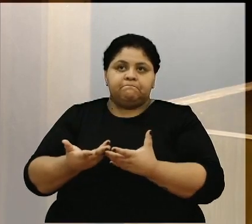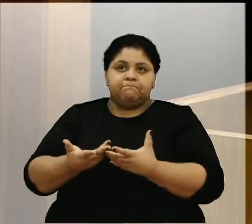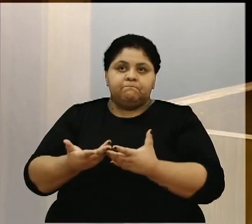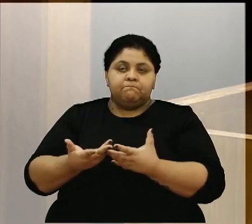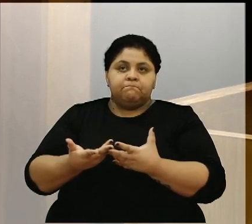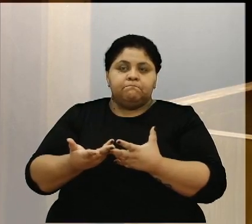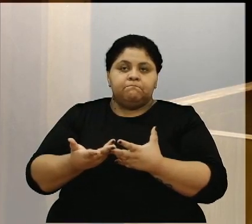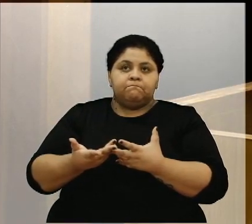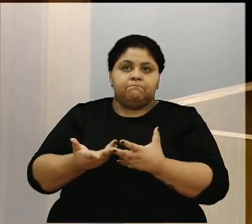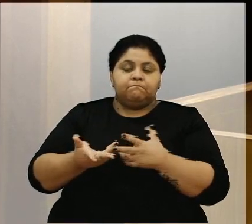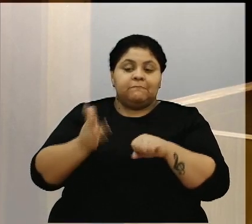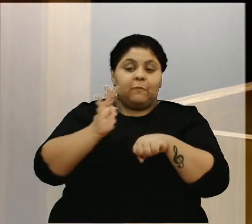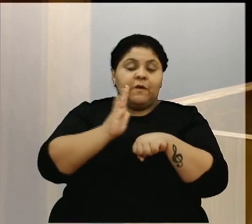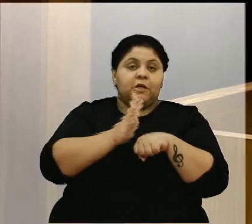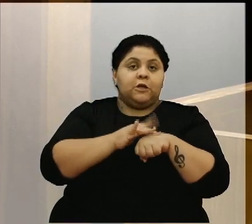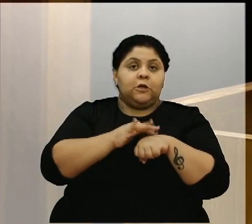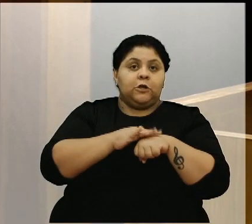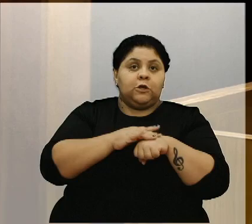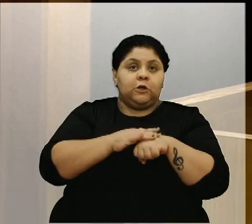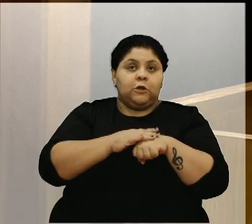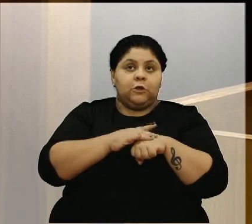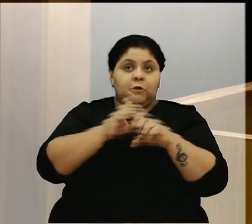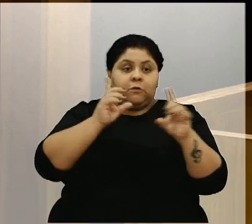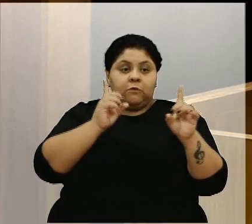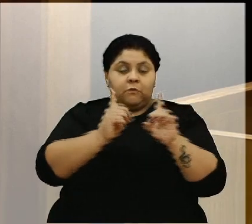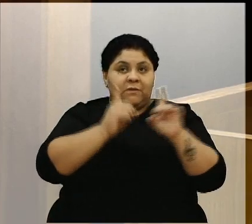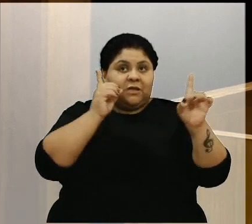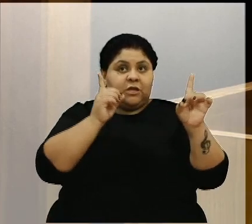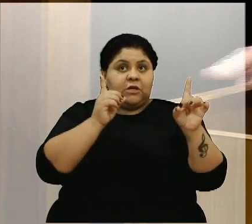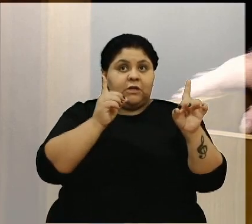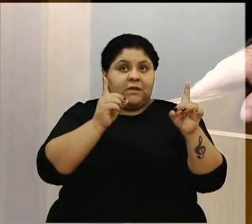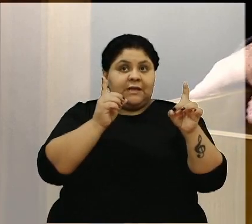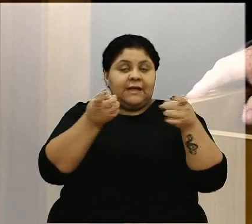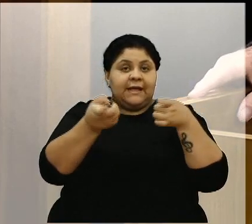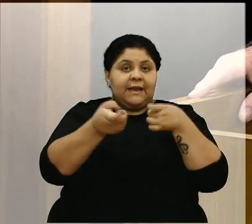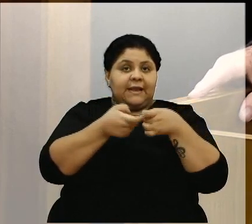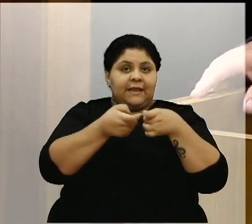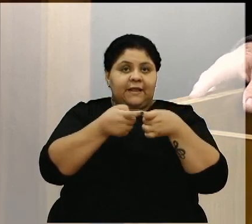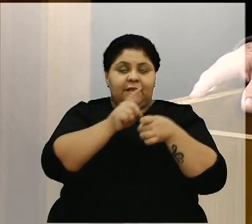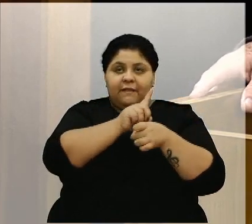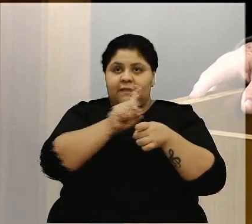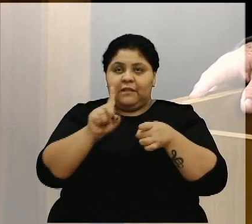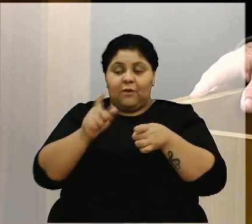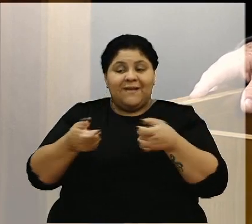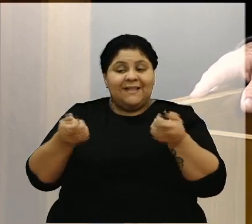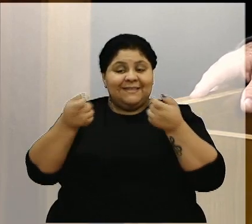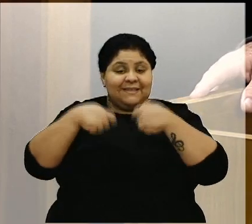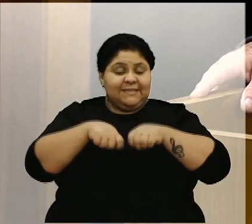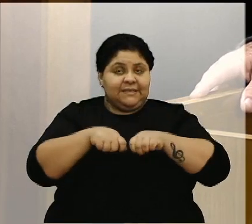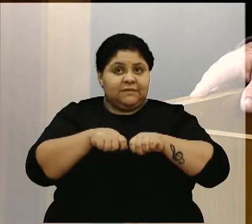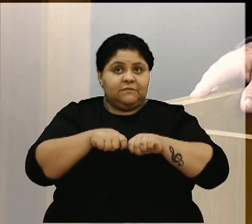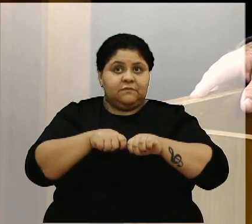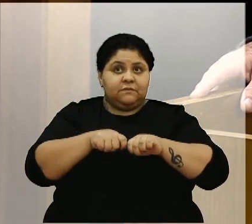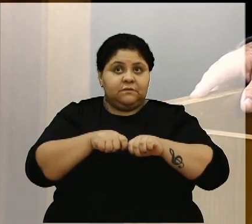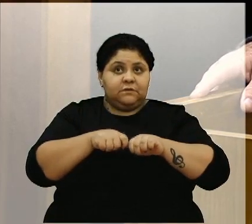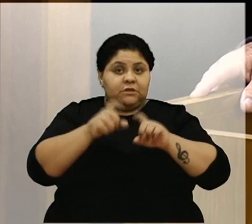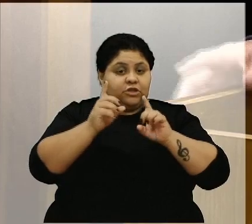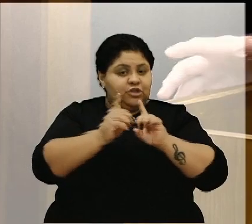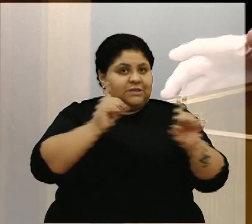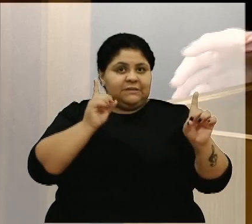doença que ela é diagnosticada clinicamente, não há necessidade de nenhum